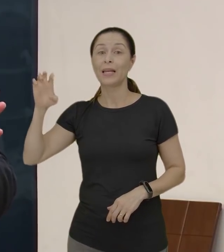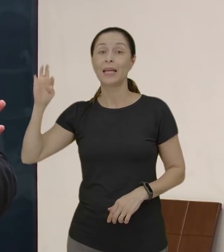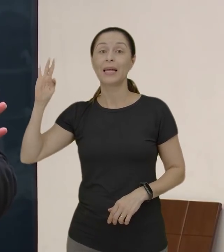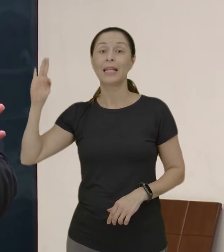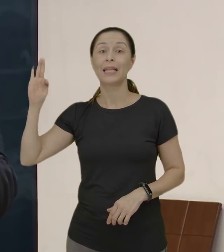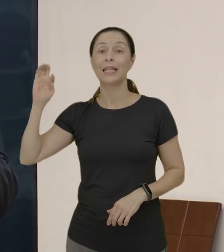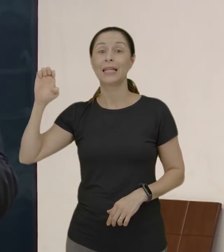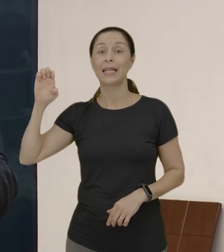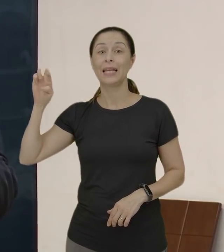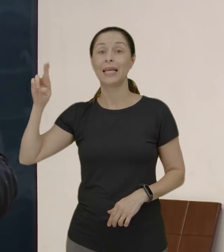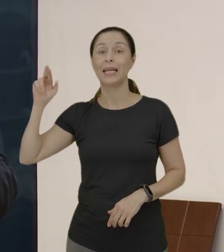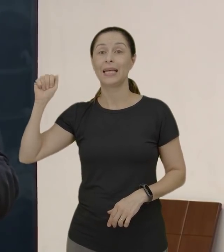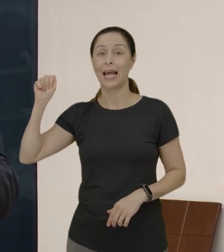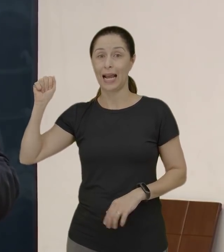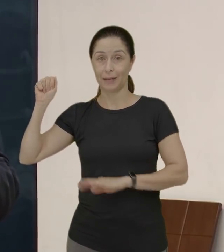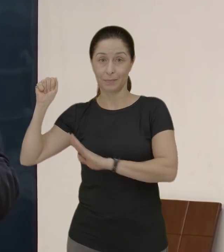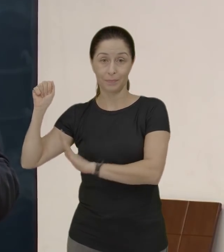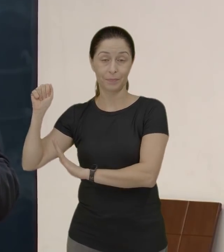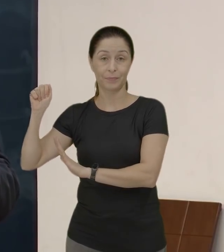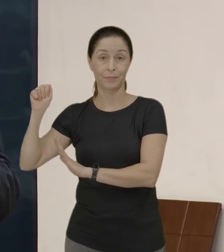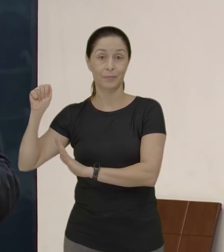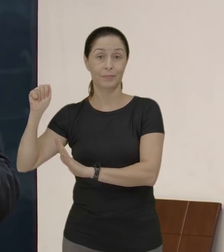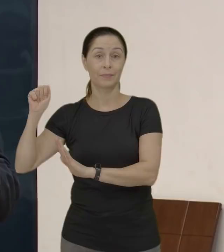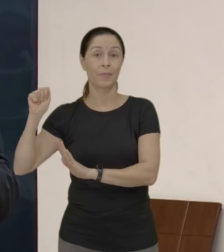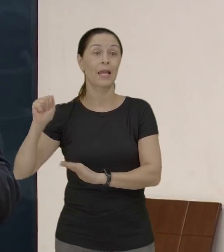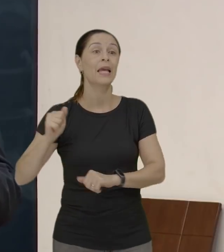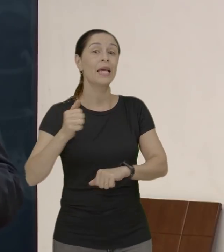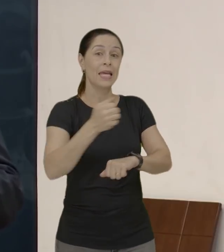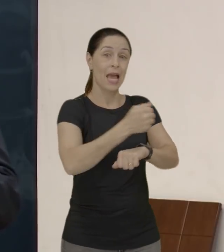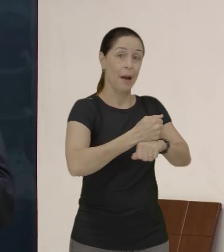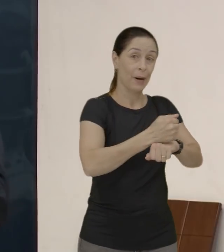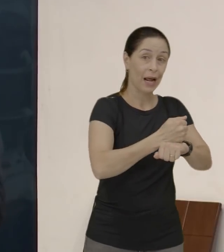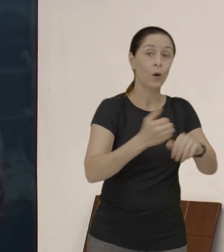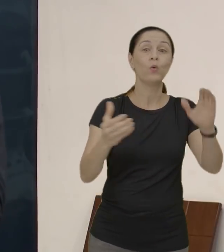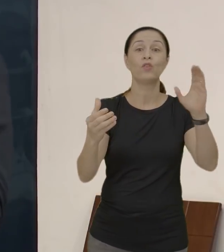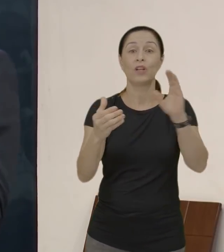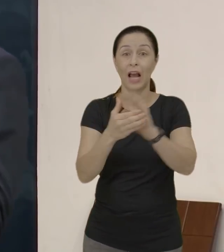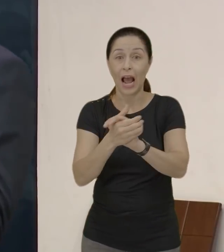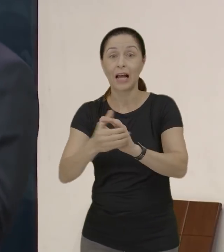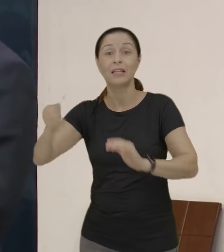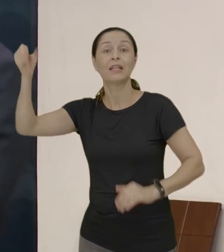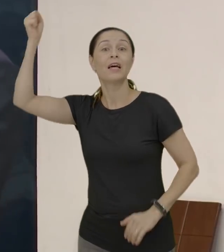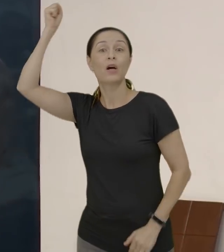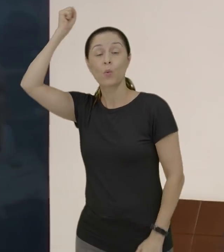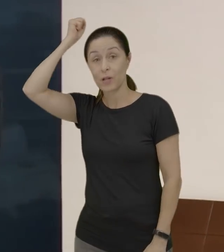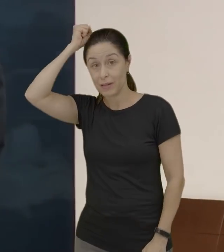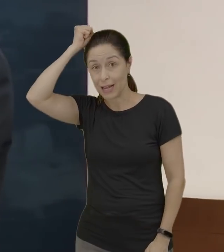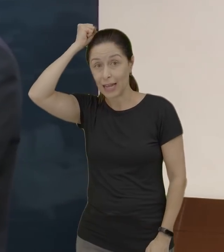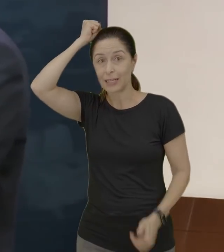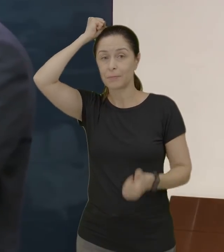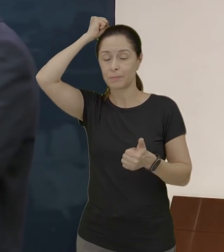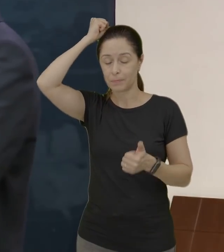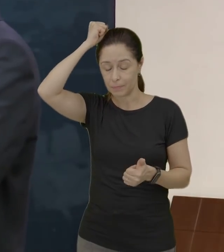Então, Abraão se casa com a meia irmã, Sara. Pois bem,